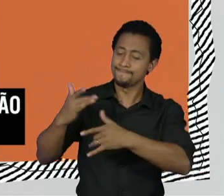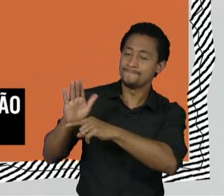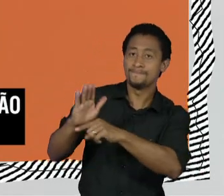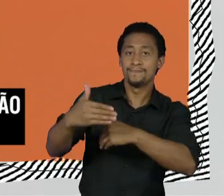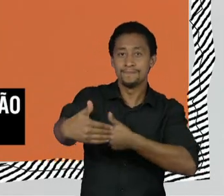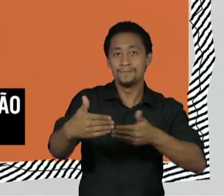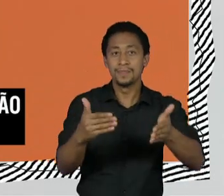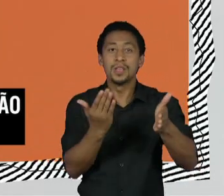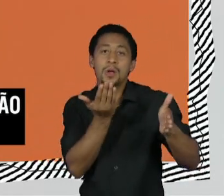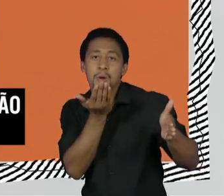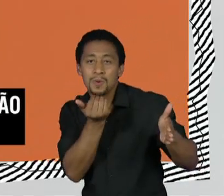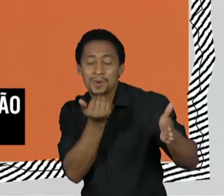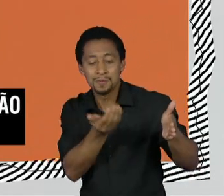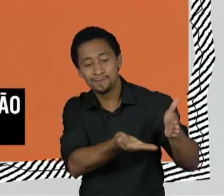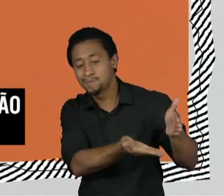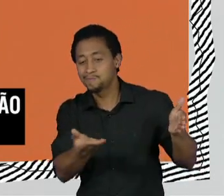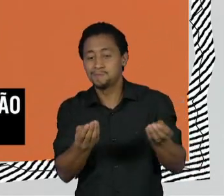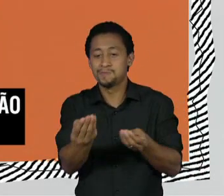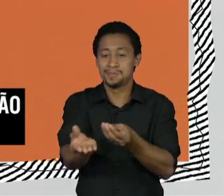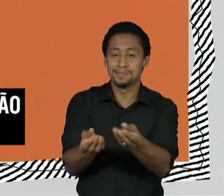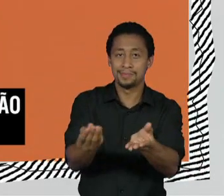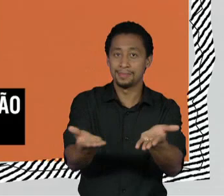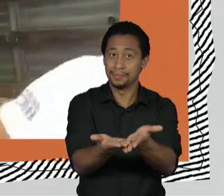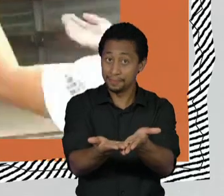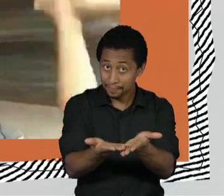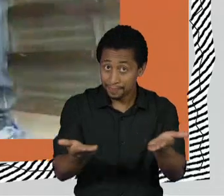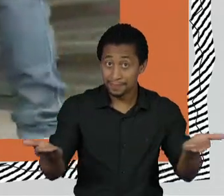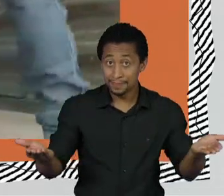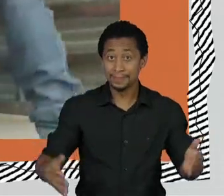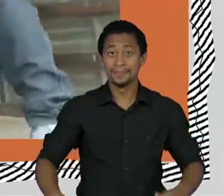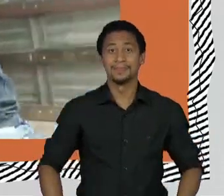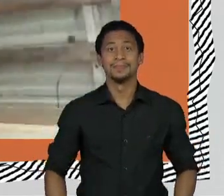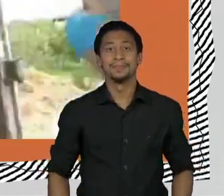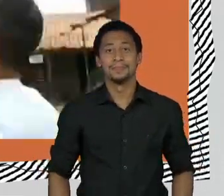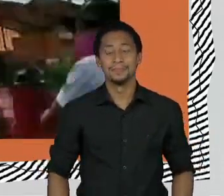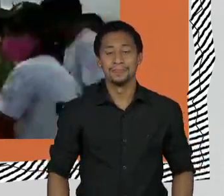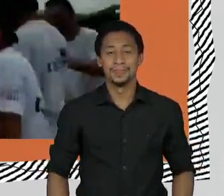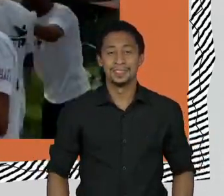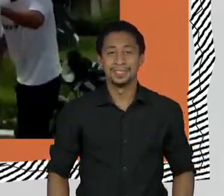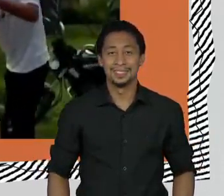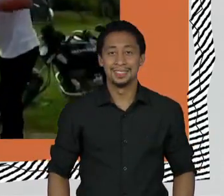ação de distribuição das cestas básicas.